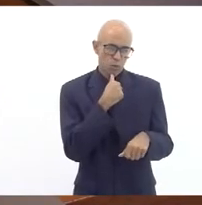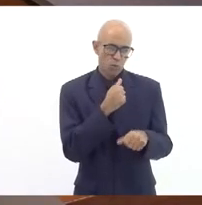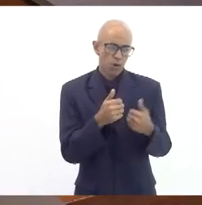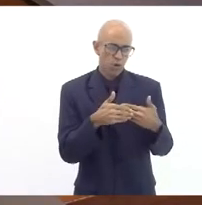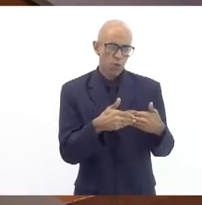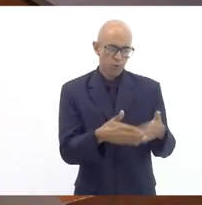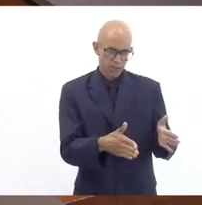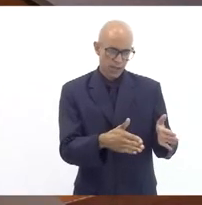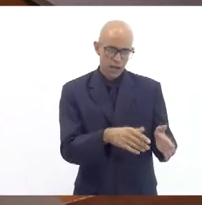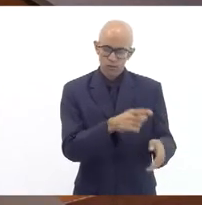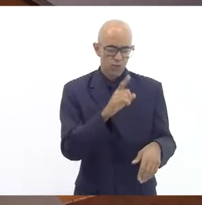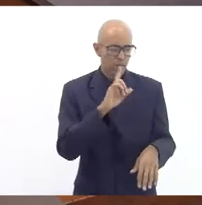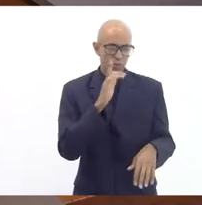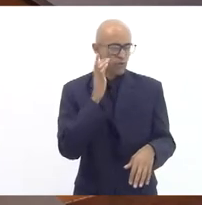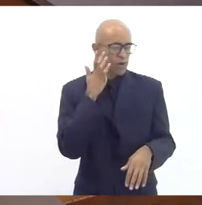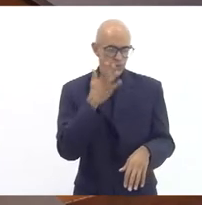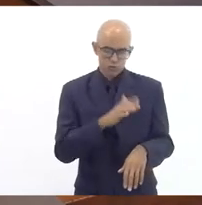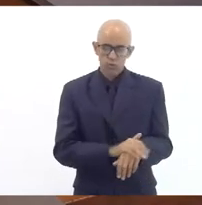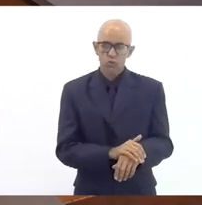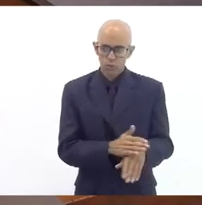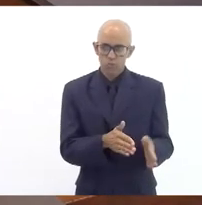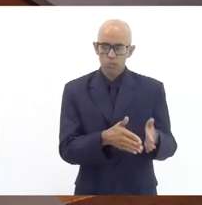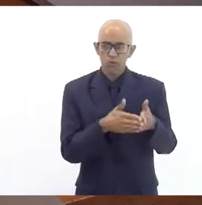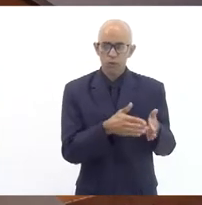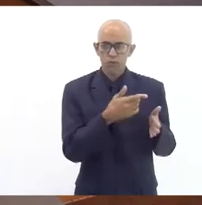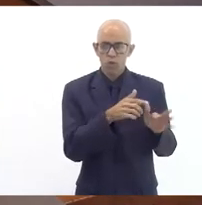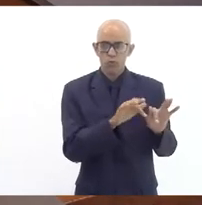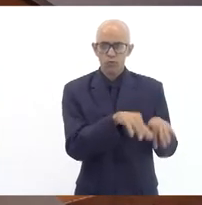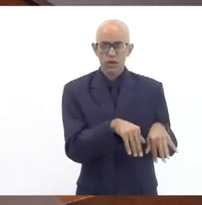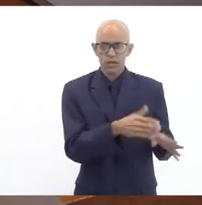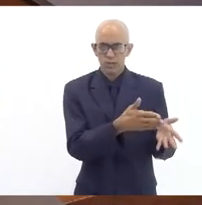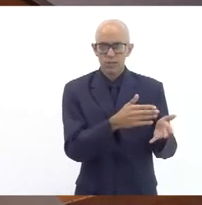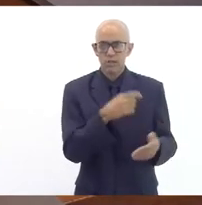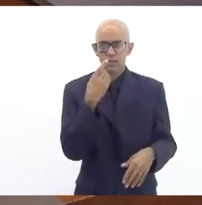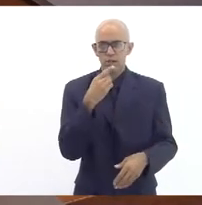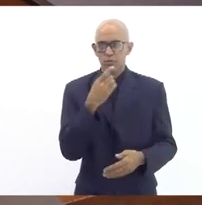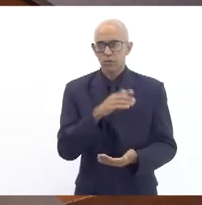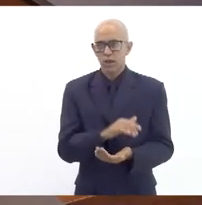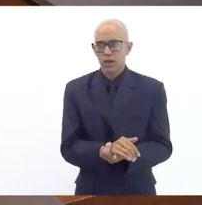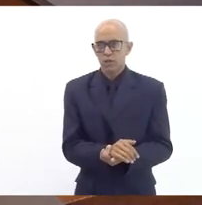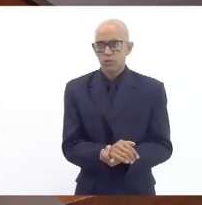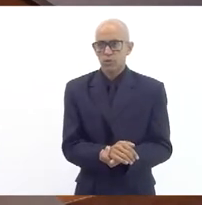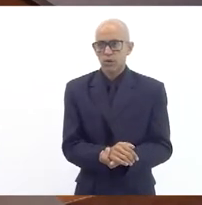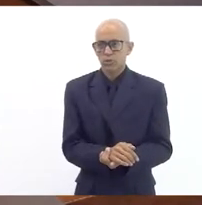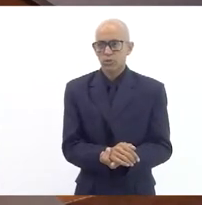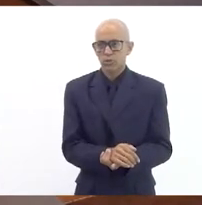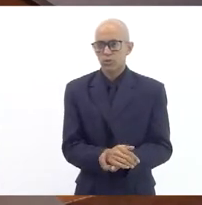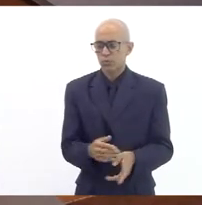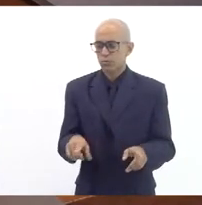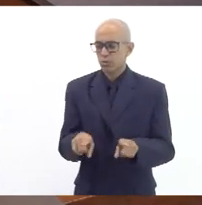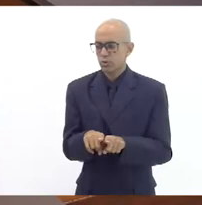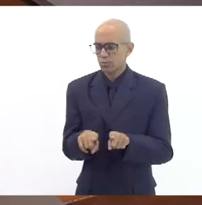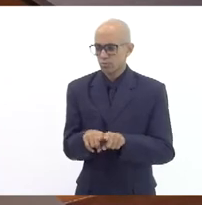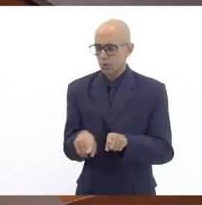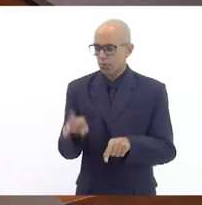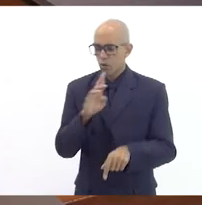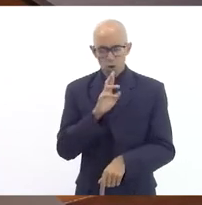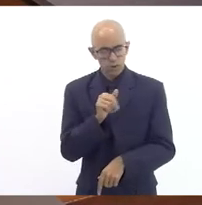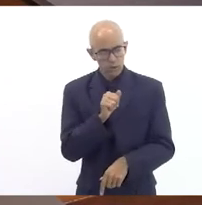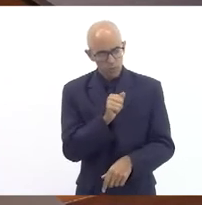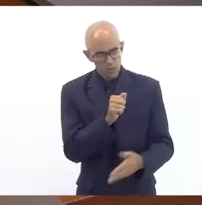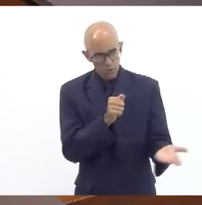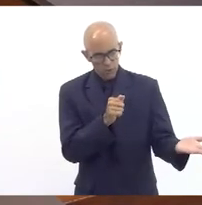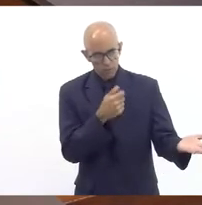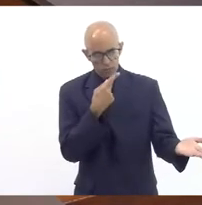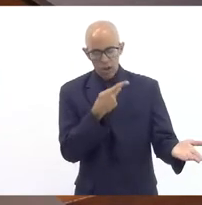não é tão fácil as coisas aqui nessa casa. Então, concluindo a palavra ao deputado, para poder passar a palavra para o deputado Rodrigo Amorim. Eu só quero só terminar,